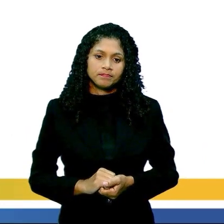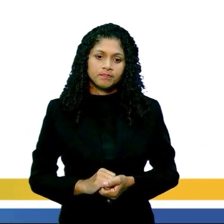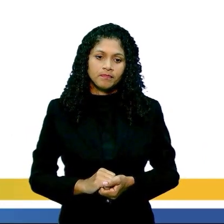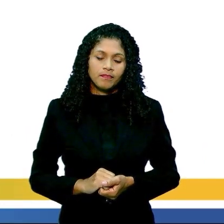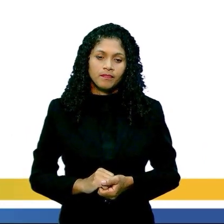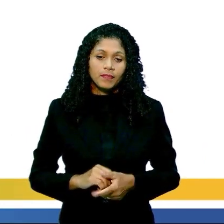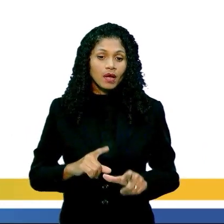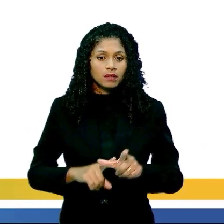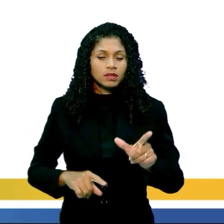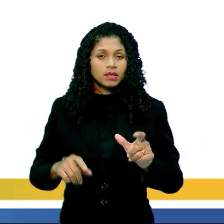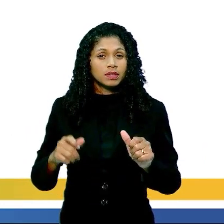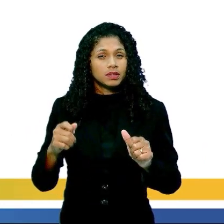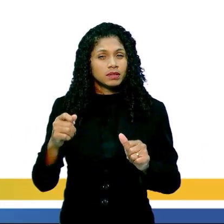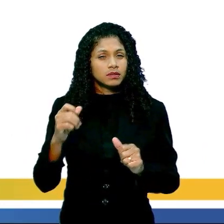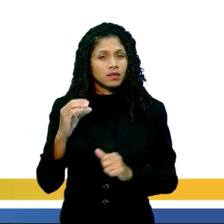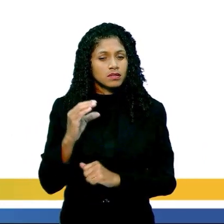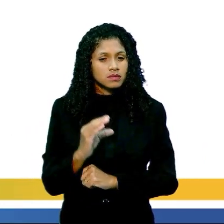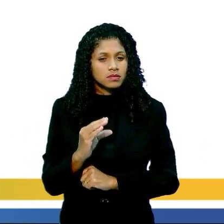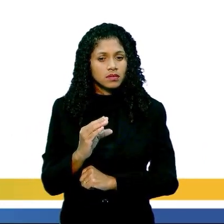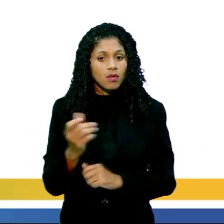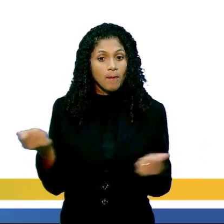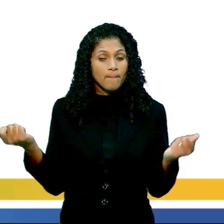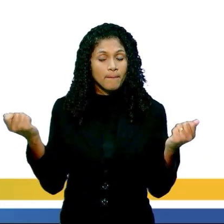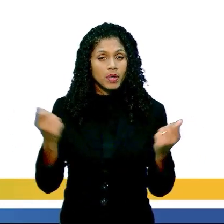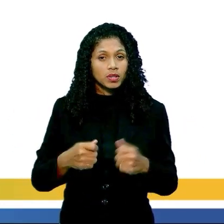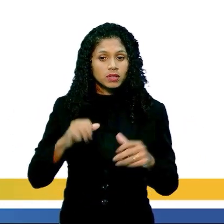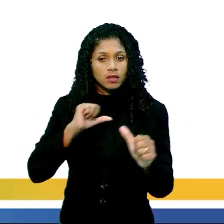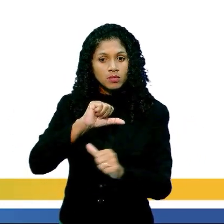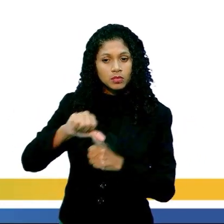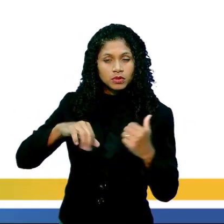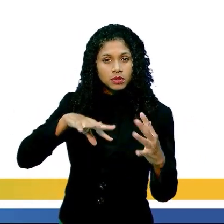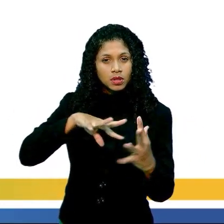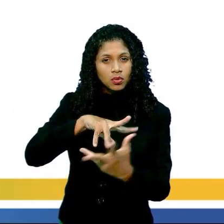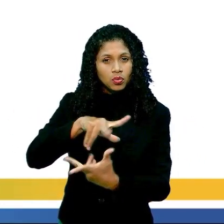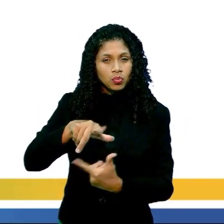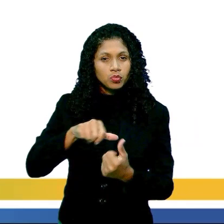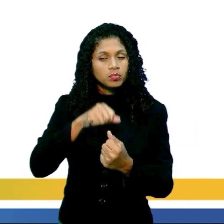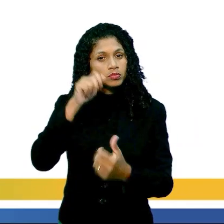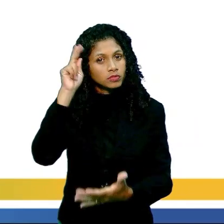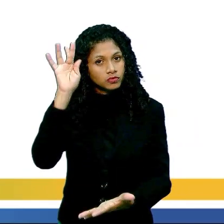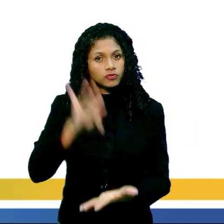Na letra C, nós temos possibilidades de mudar o mundo real.